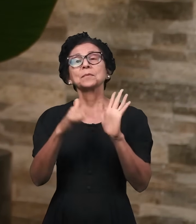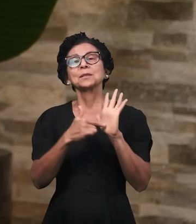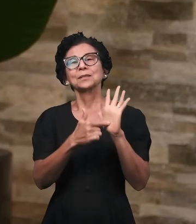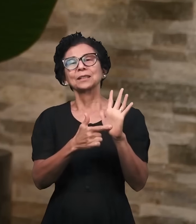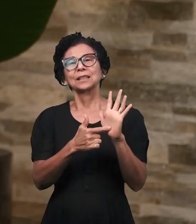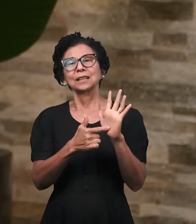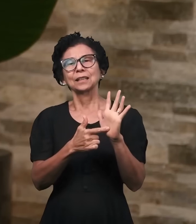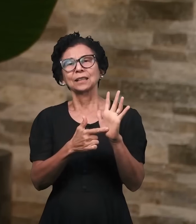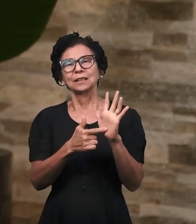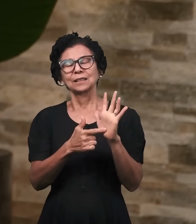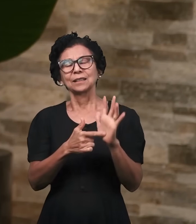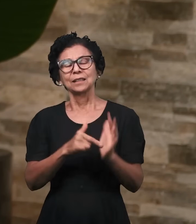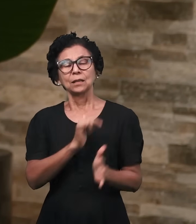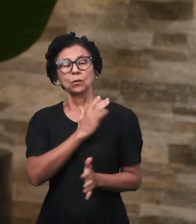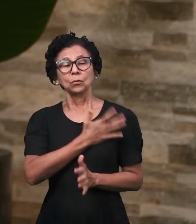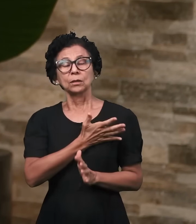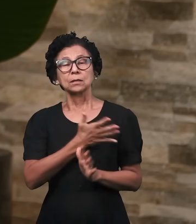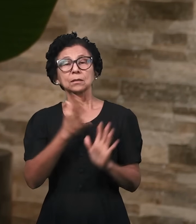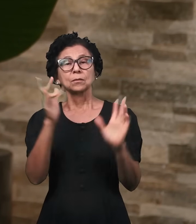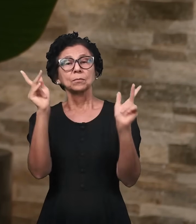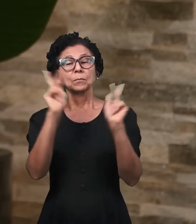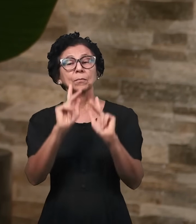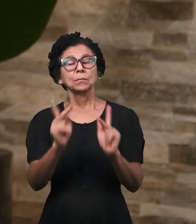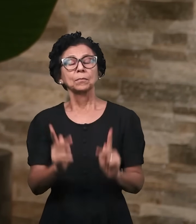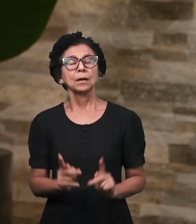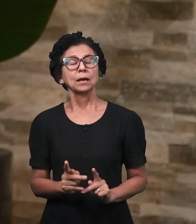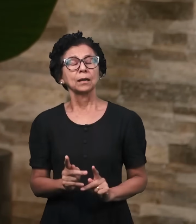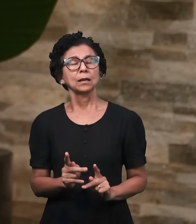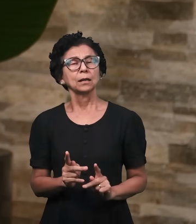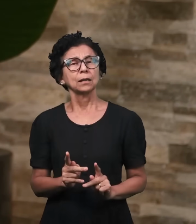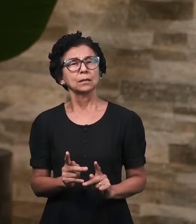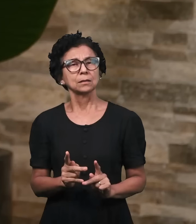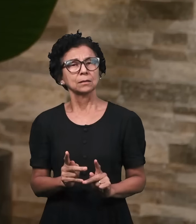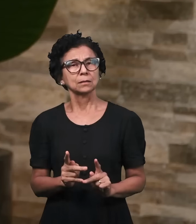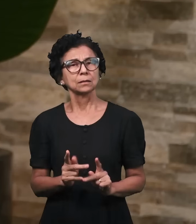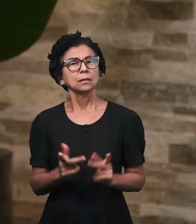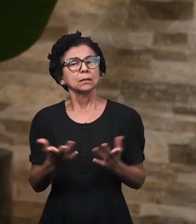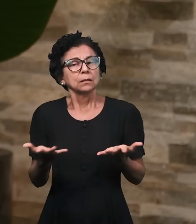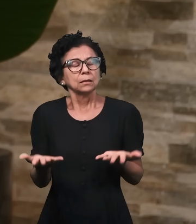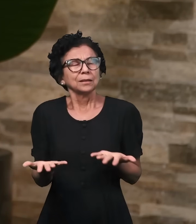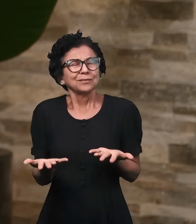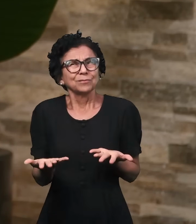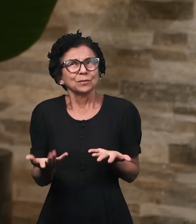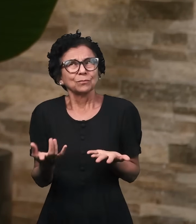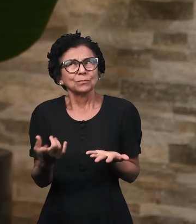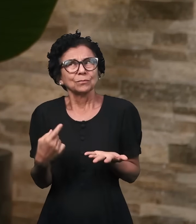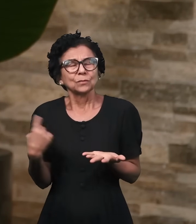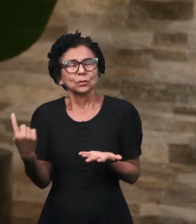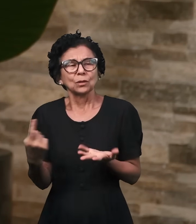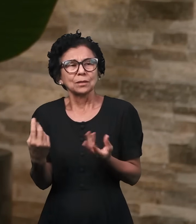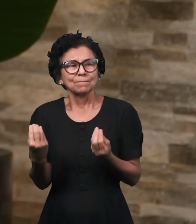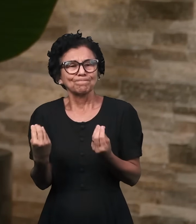Glória a Deus. Faz sossegar o nosso coração porque nos liberta dessa